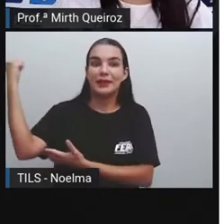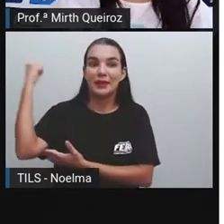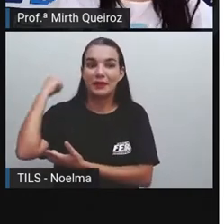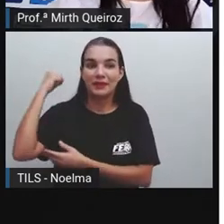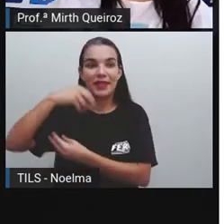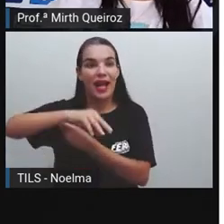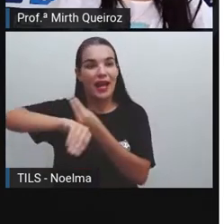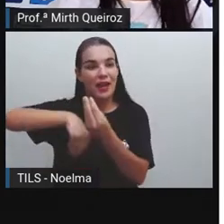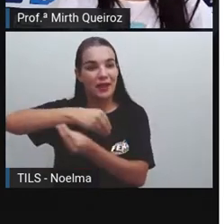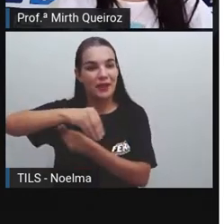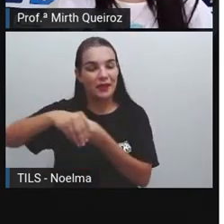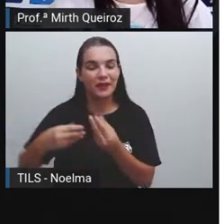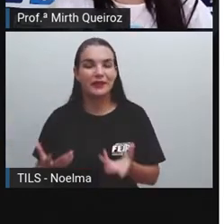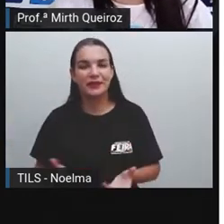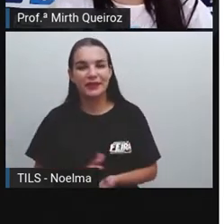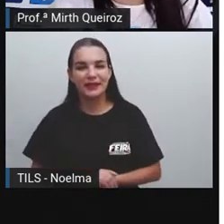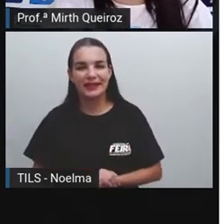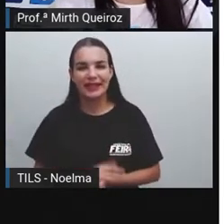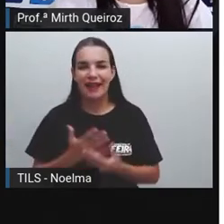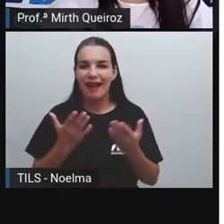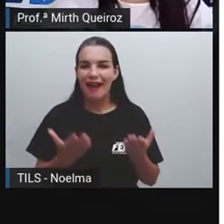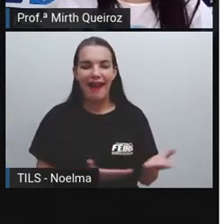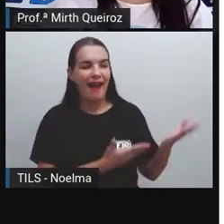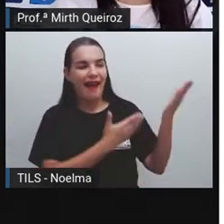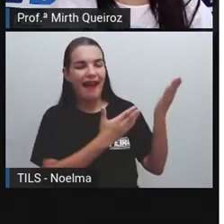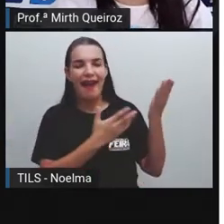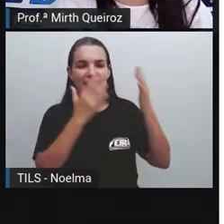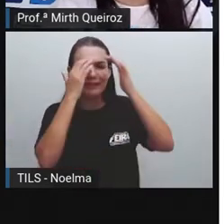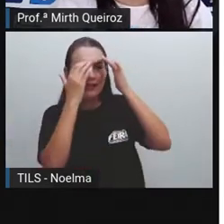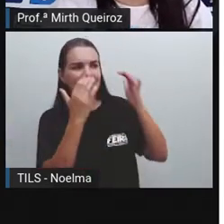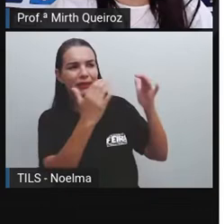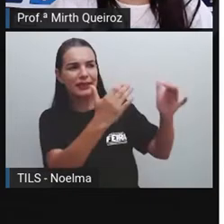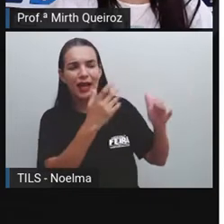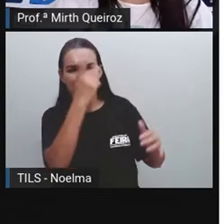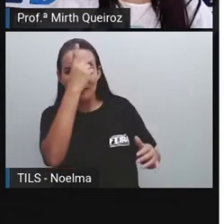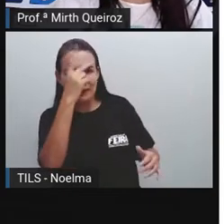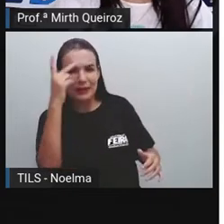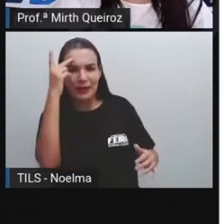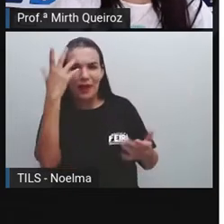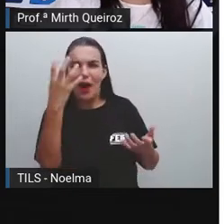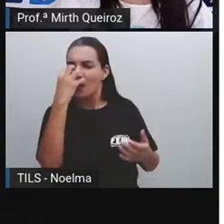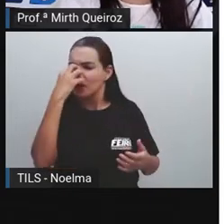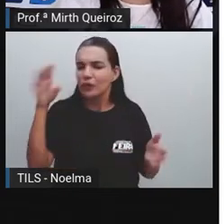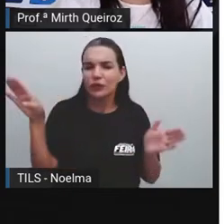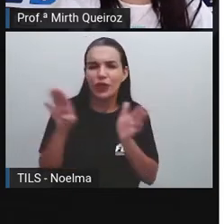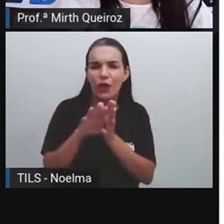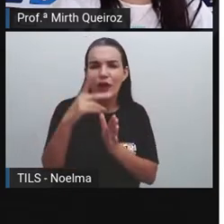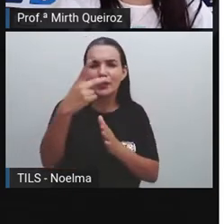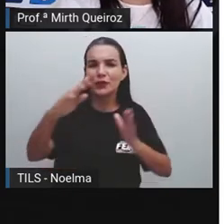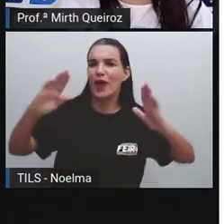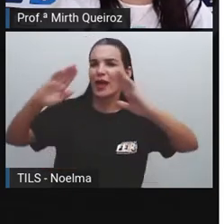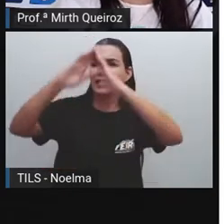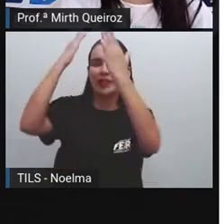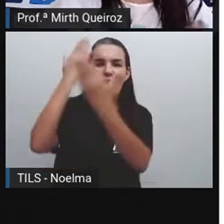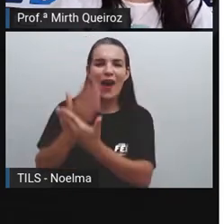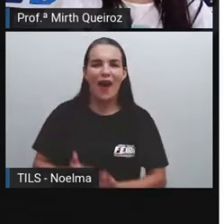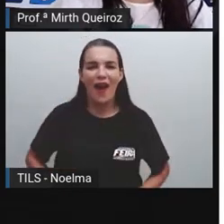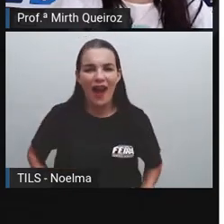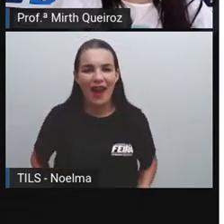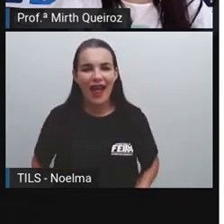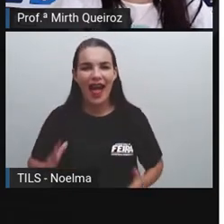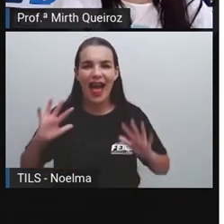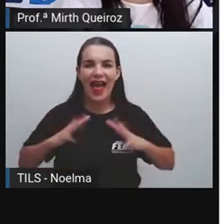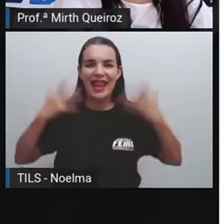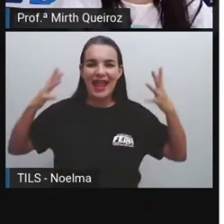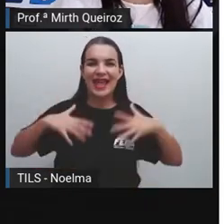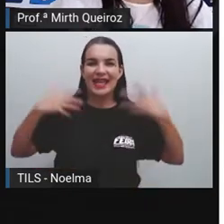física. Respeitável público, o circo chegou na sua escola. Alegria, surpresa e encantamento são alguns dos